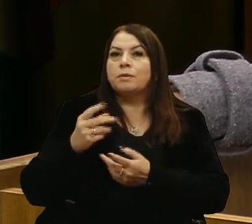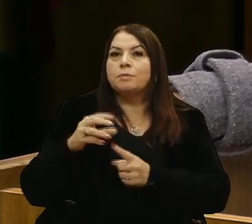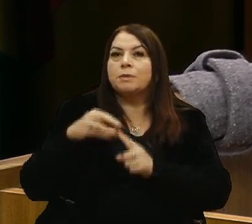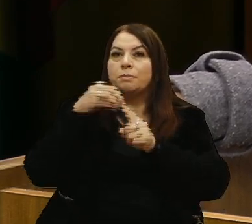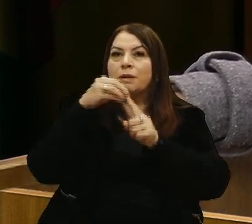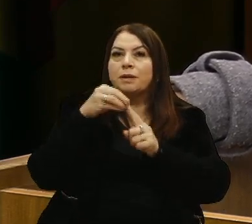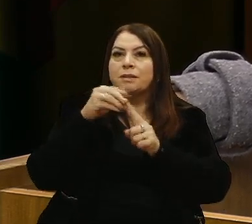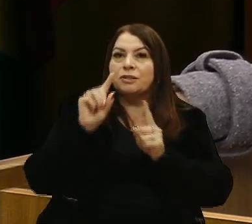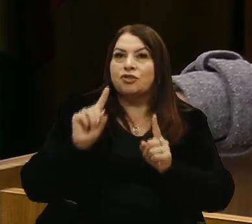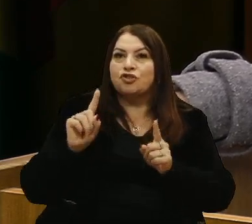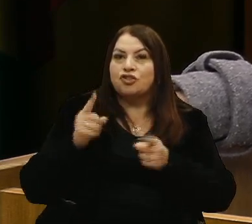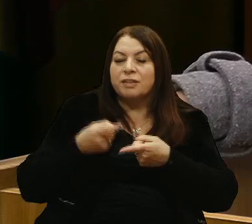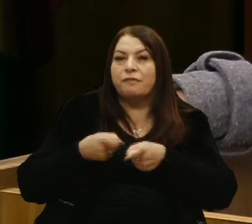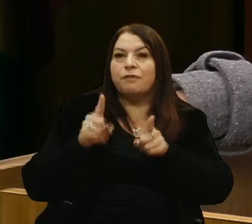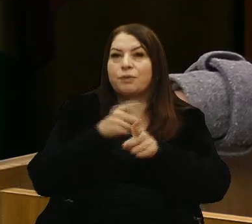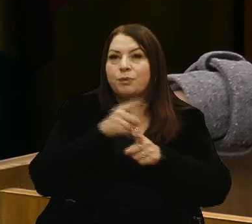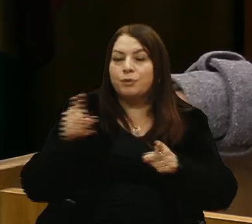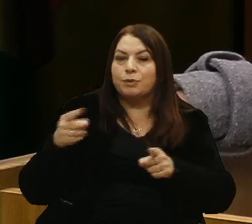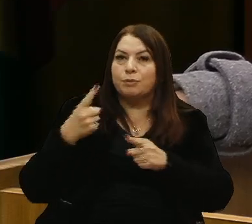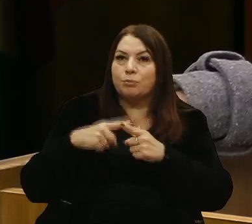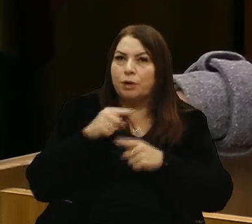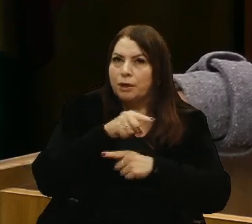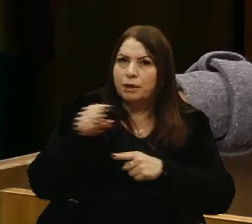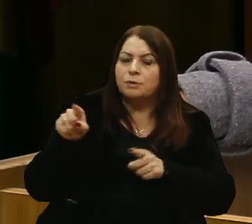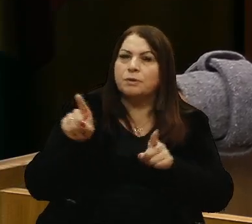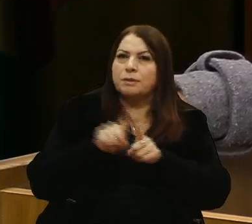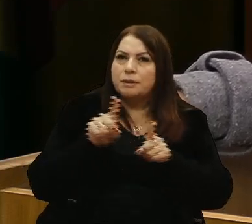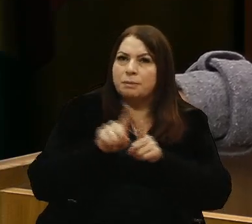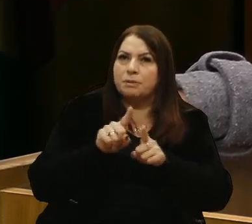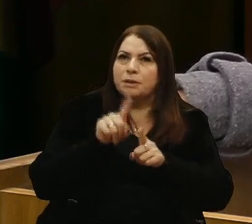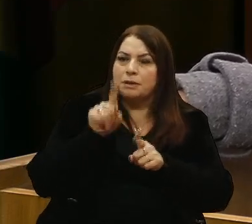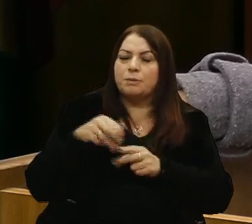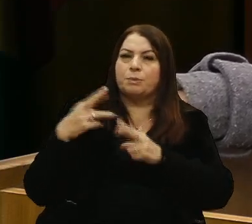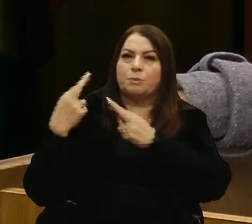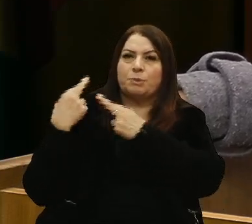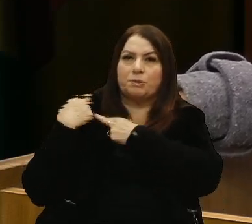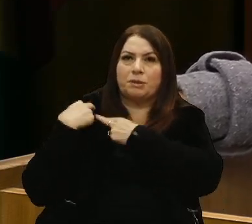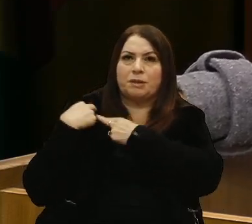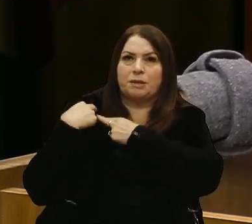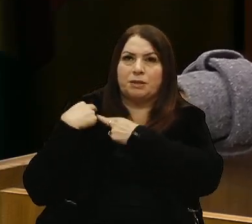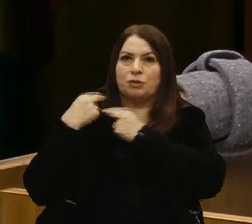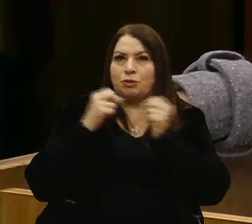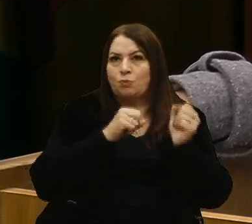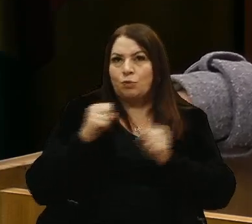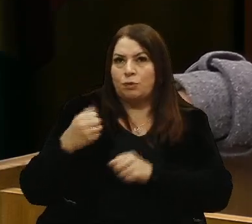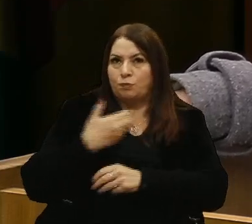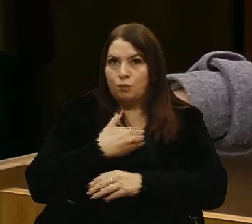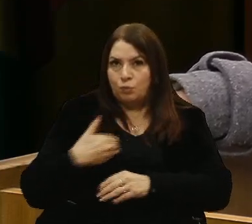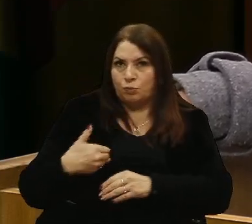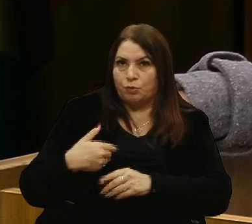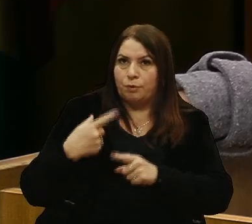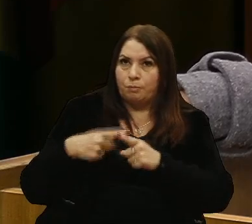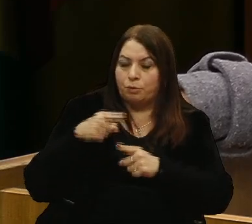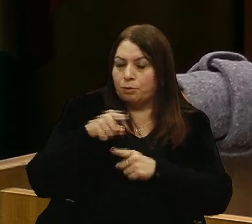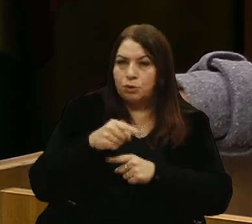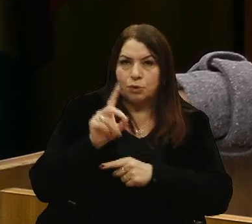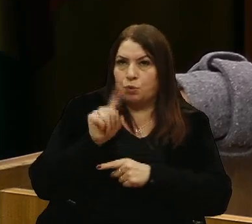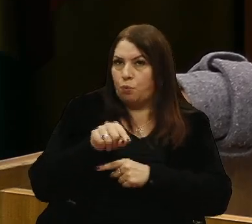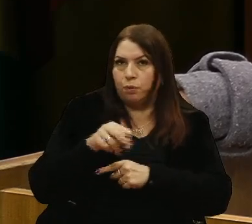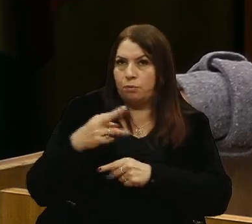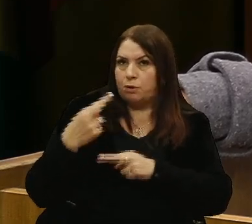principais desafios e por que que isso também é uma responsabilidade do poder público? Por que que isso não é